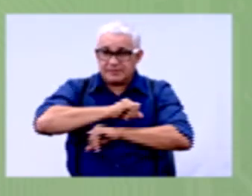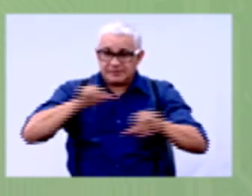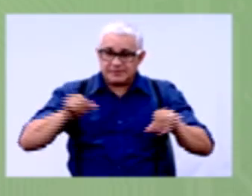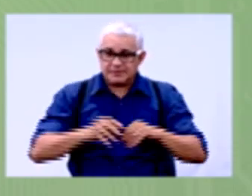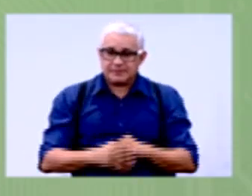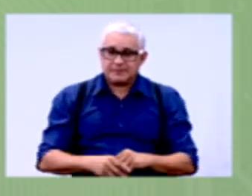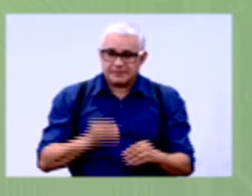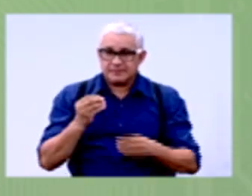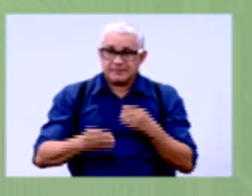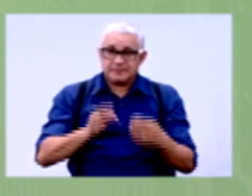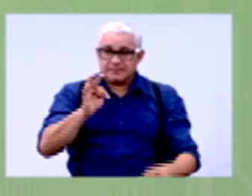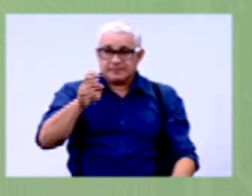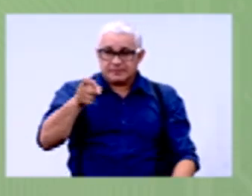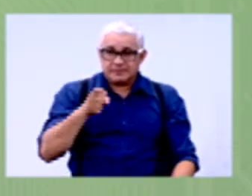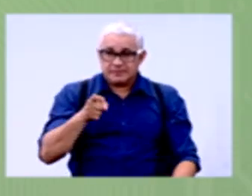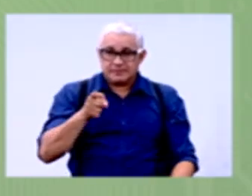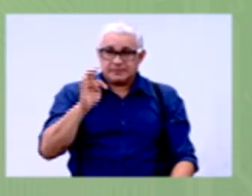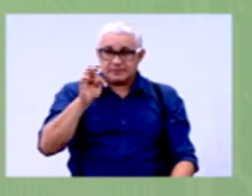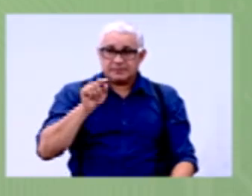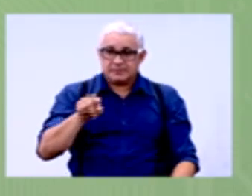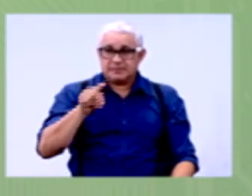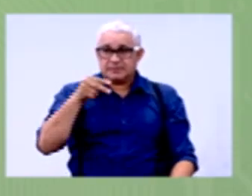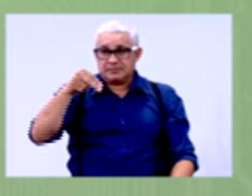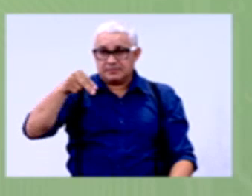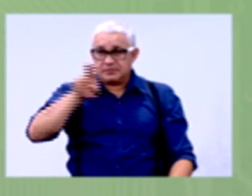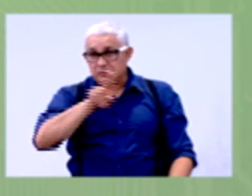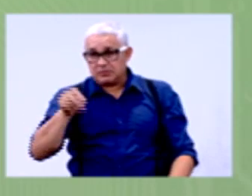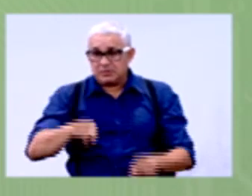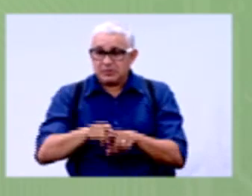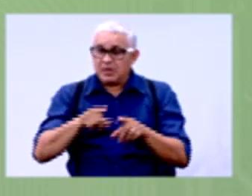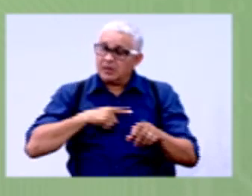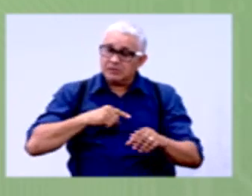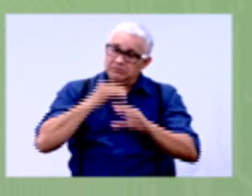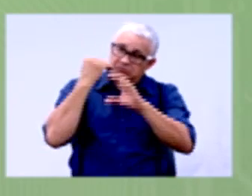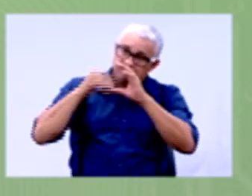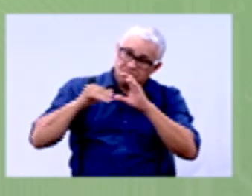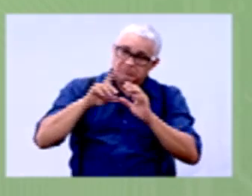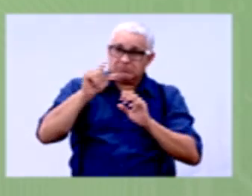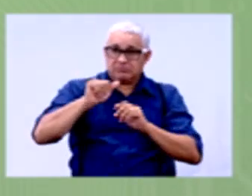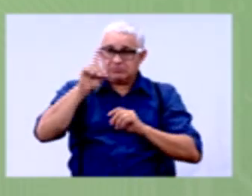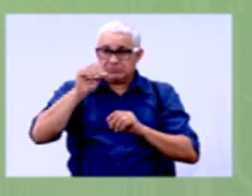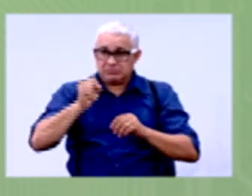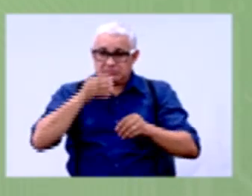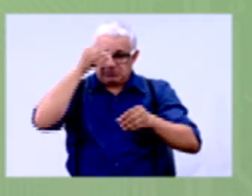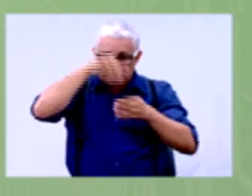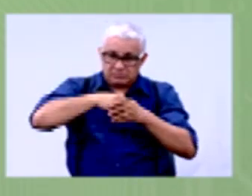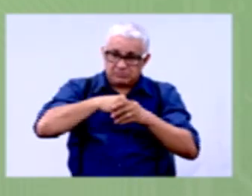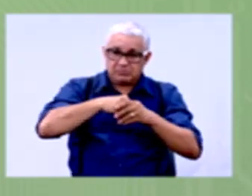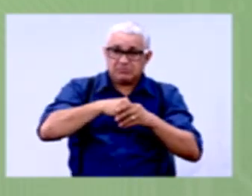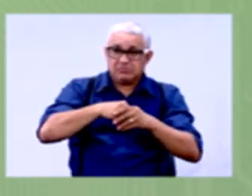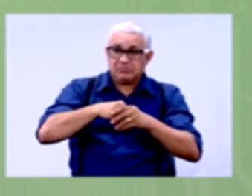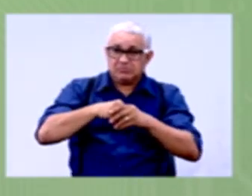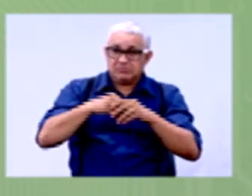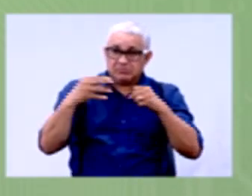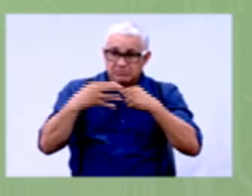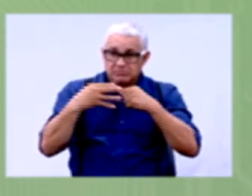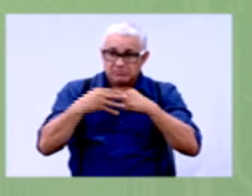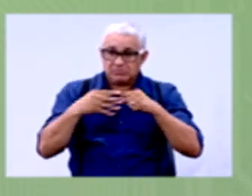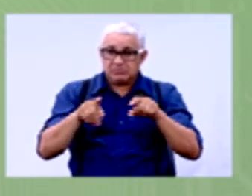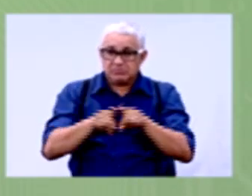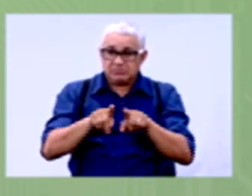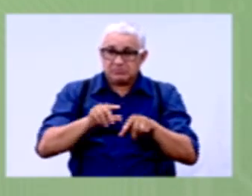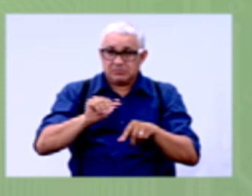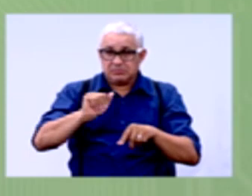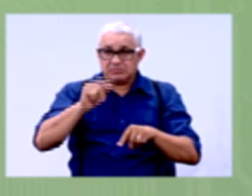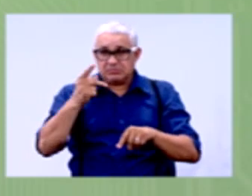do txt nome, nós tínhamos o envio dos dados para armazenamento no servidor, que a gente chamava essa